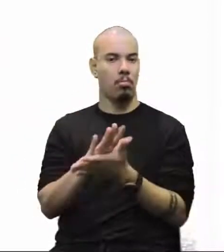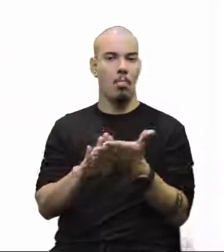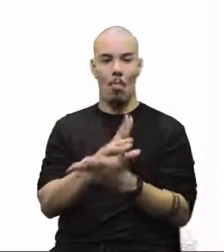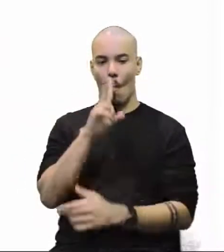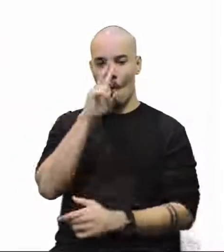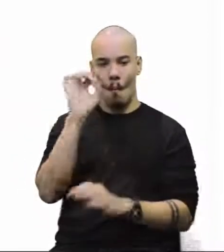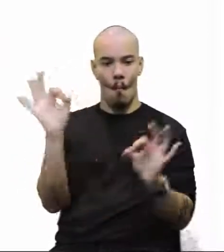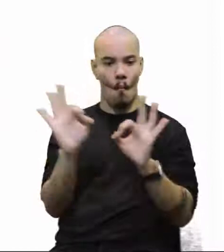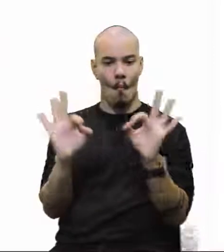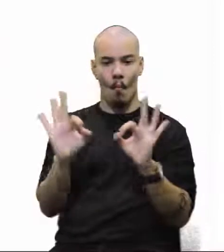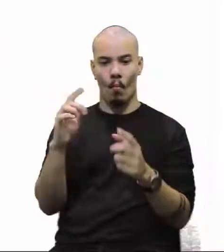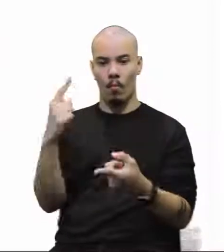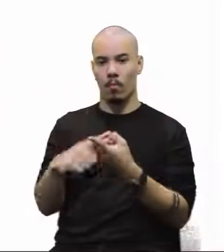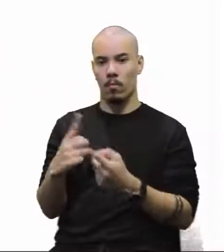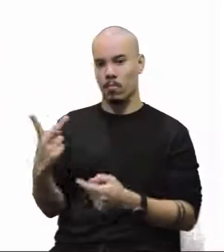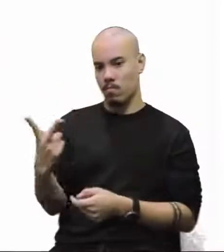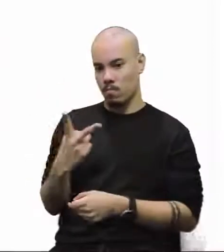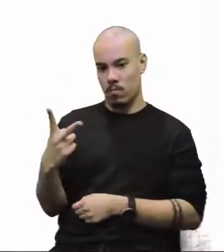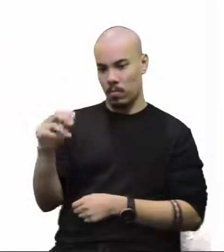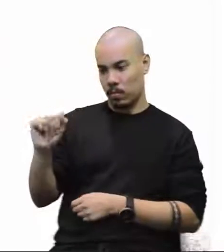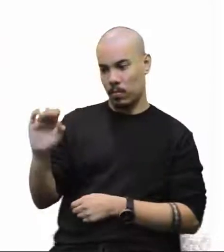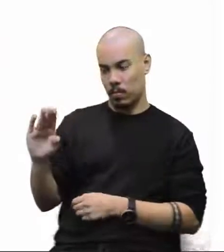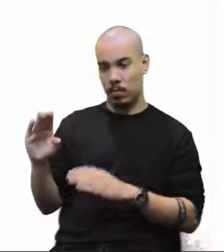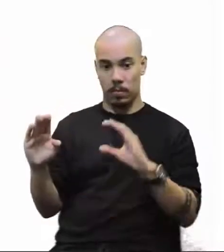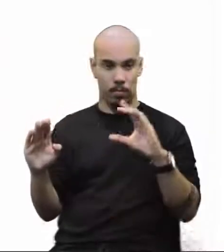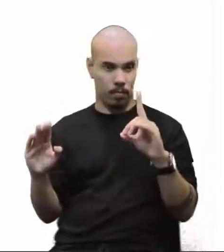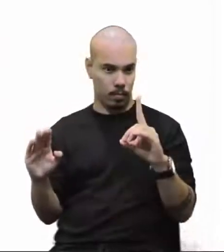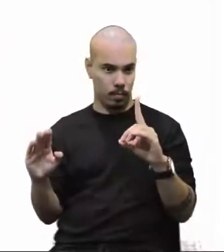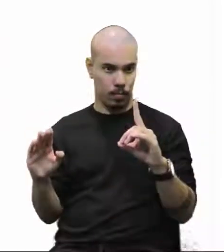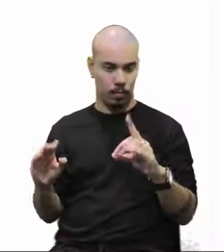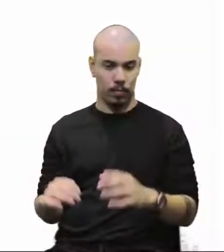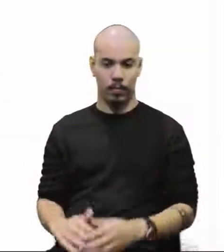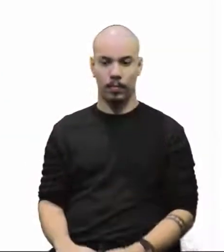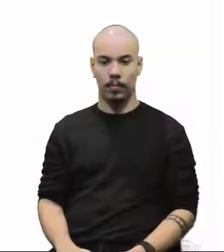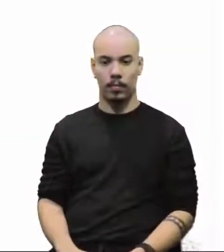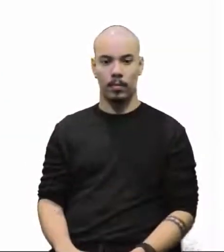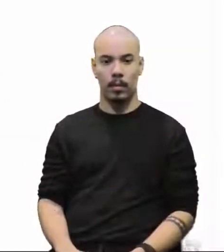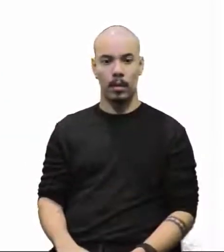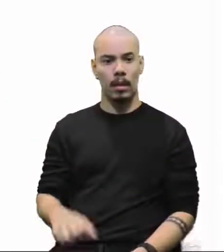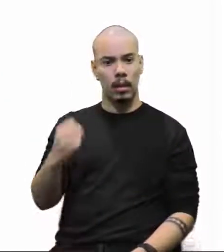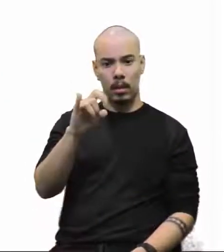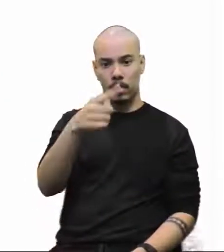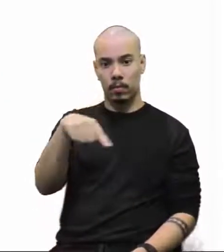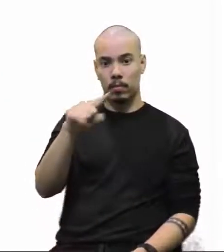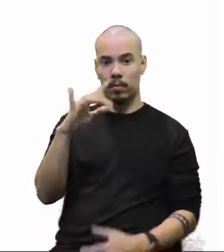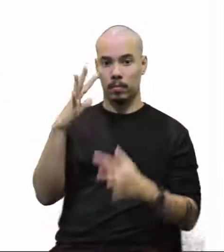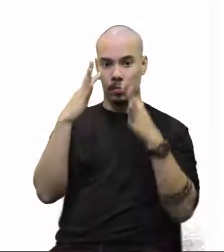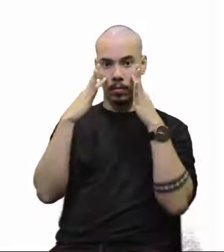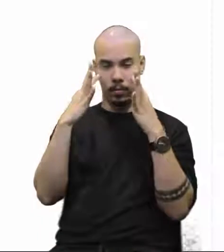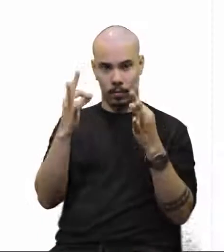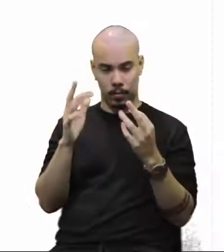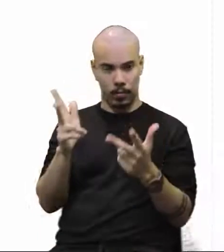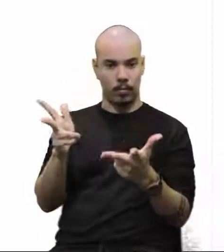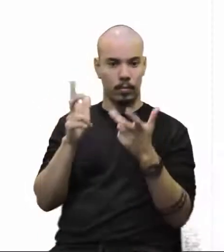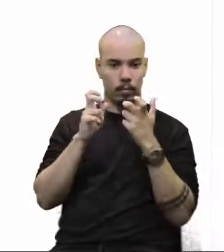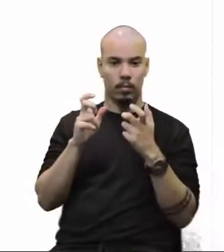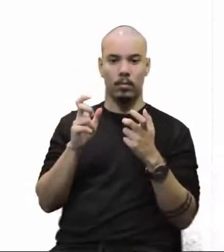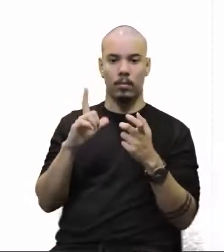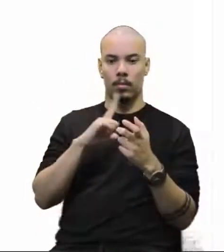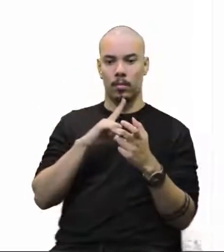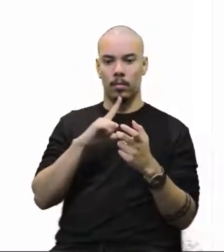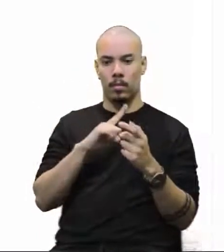força eletromagnética entre os segmentos AB e CD. Então, aqui, se prestar atenção, já viu, né? São sentidos